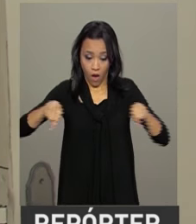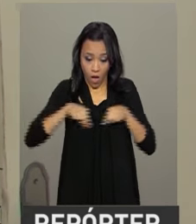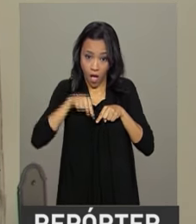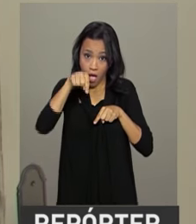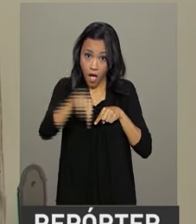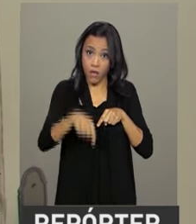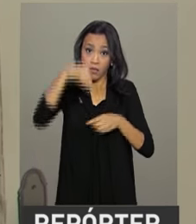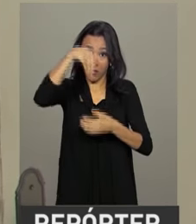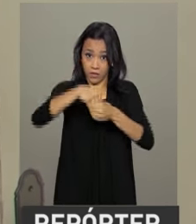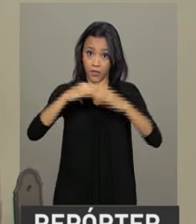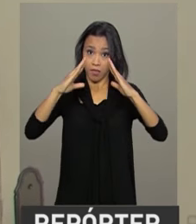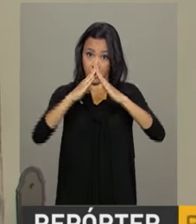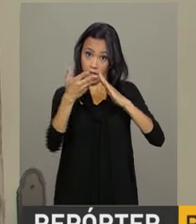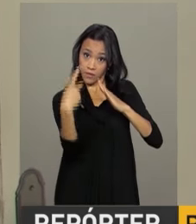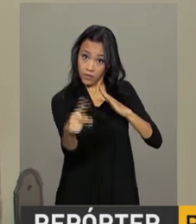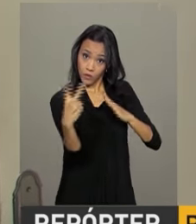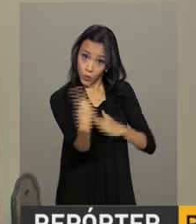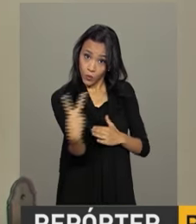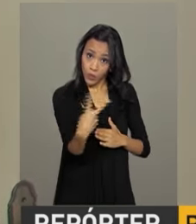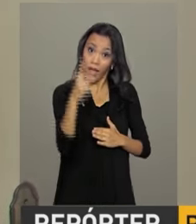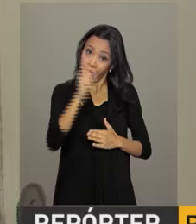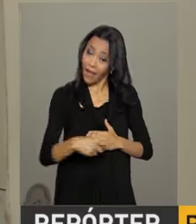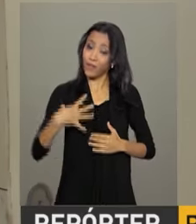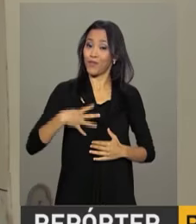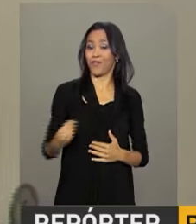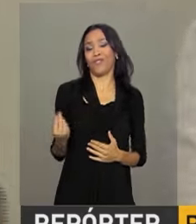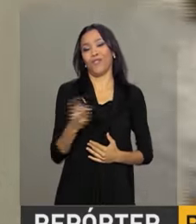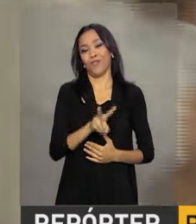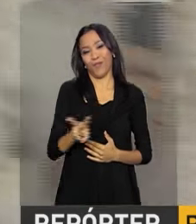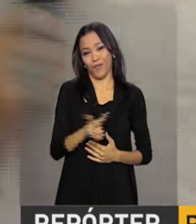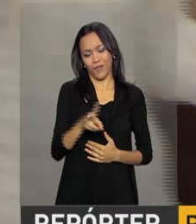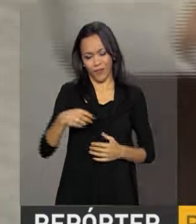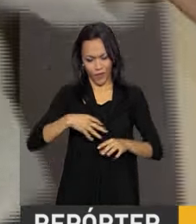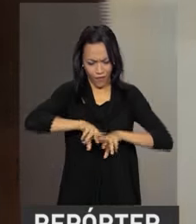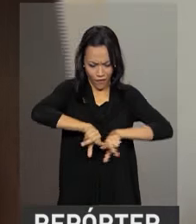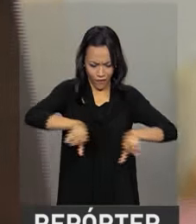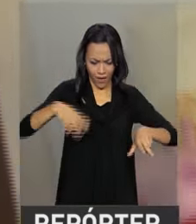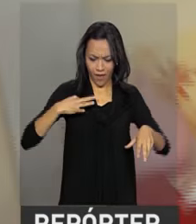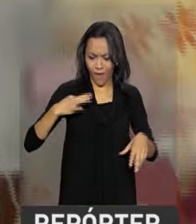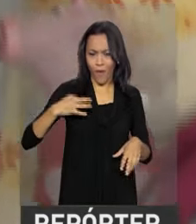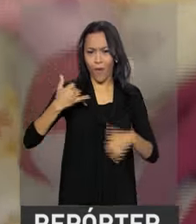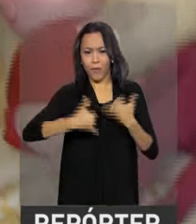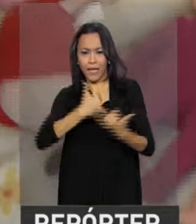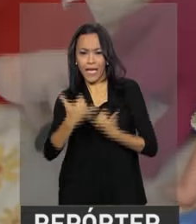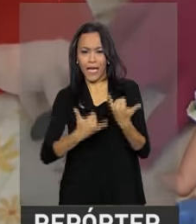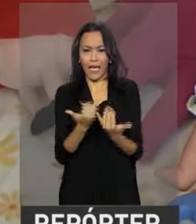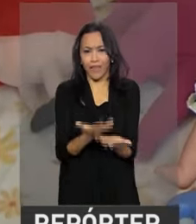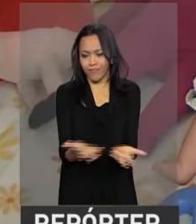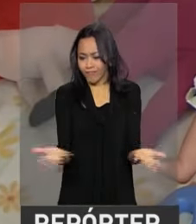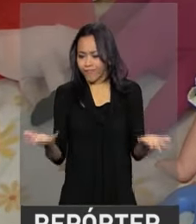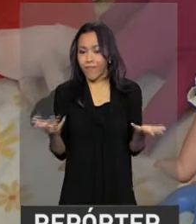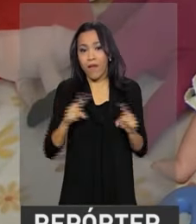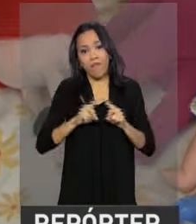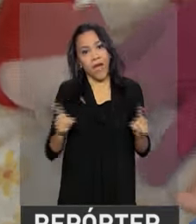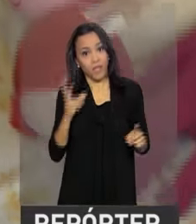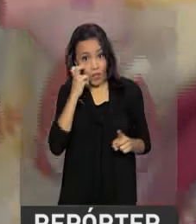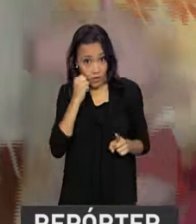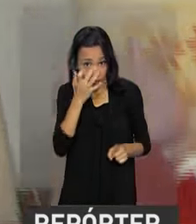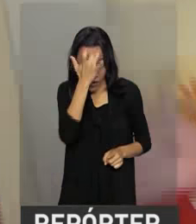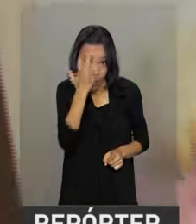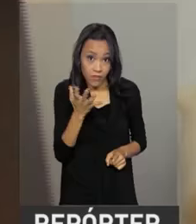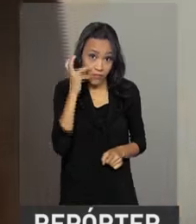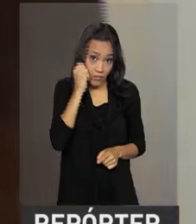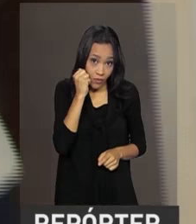hóspedes aqui da casa do Danilo e da Raíssa agora é o quarto dos filhos, cheio de roupas e brinquedos. Mas o processo de adoção não foi